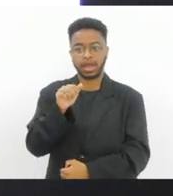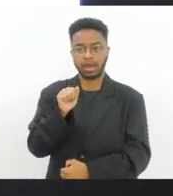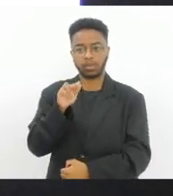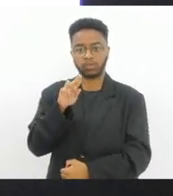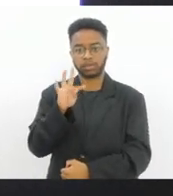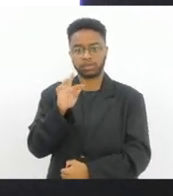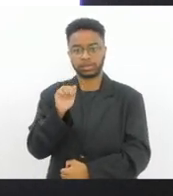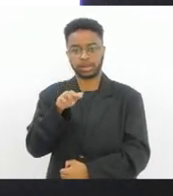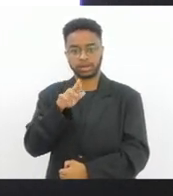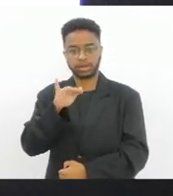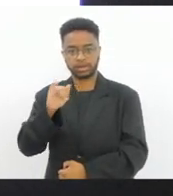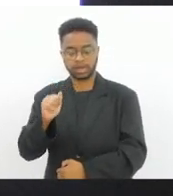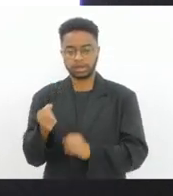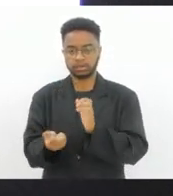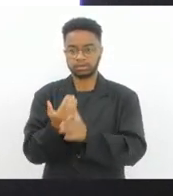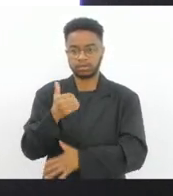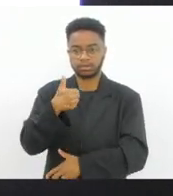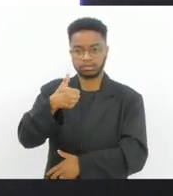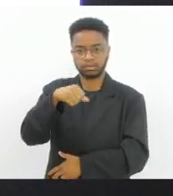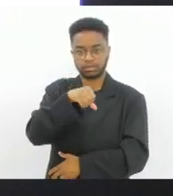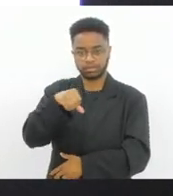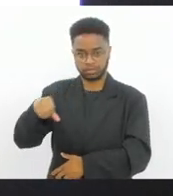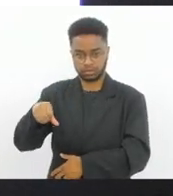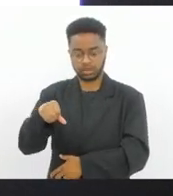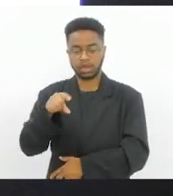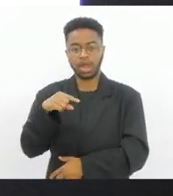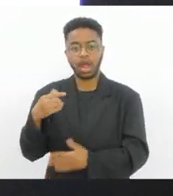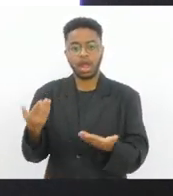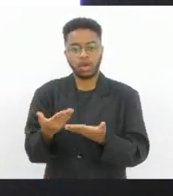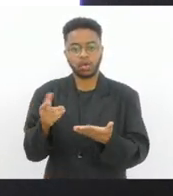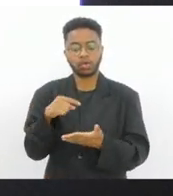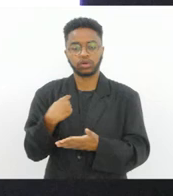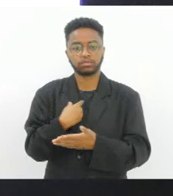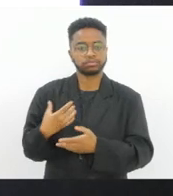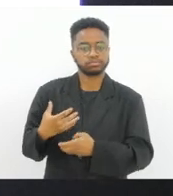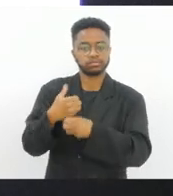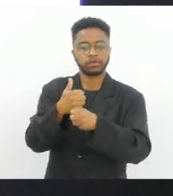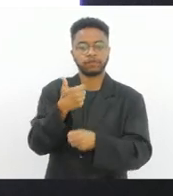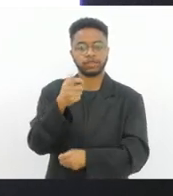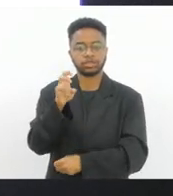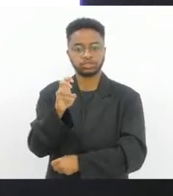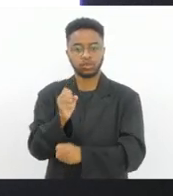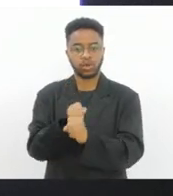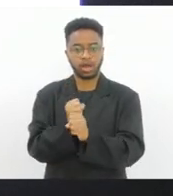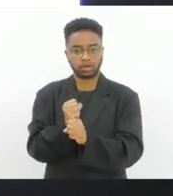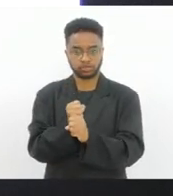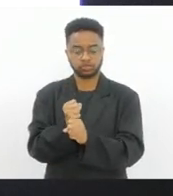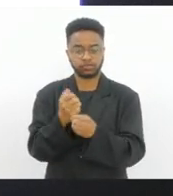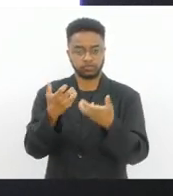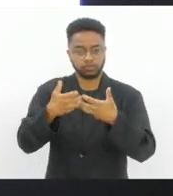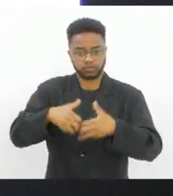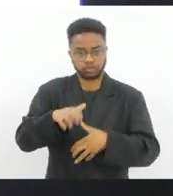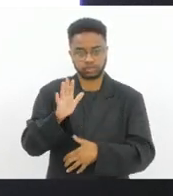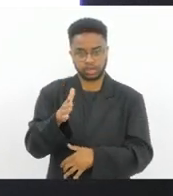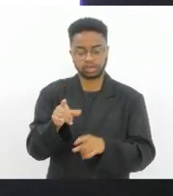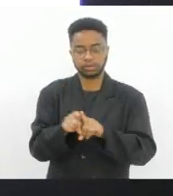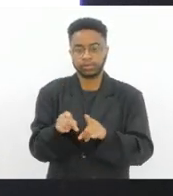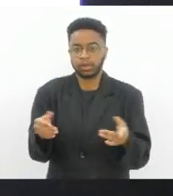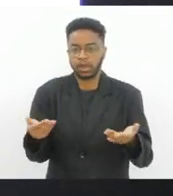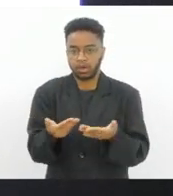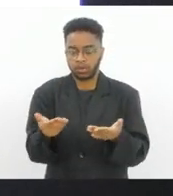criada em 1999. Esse ano nós completamos 25 anos em funcionamento. Atualmente, nós